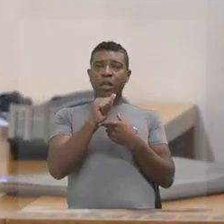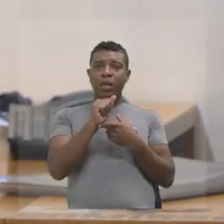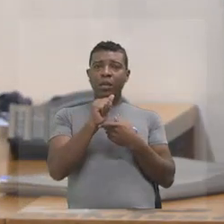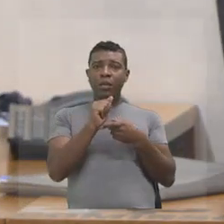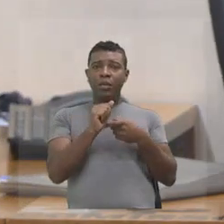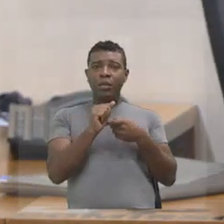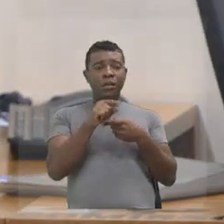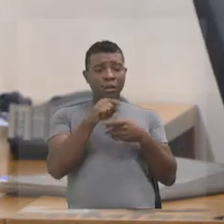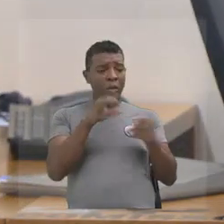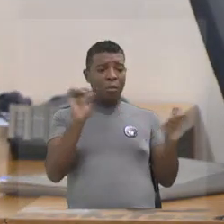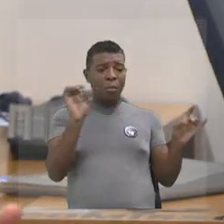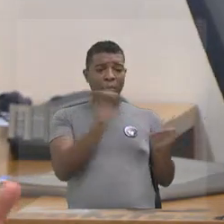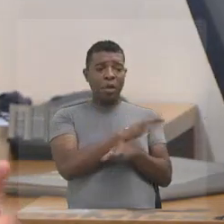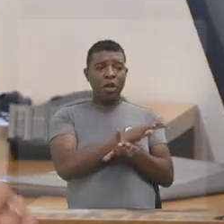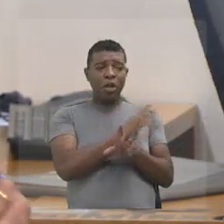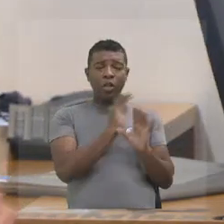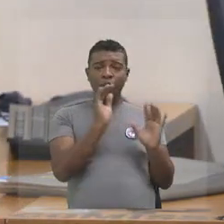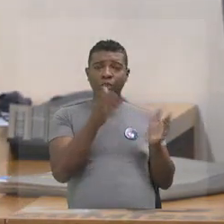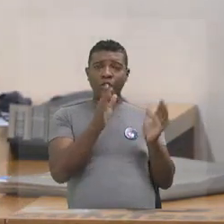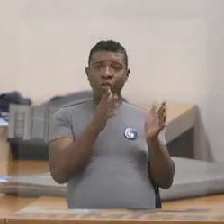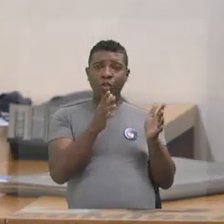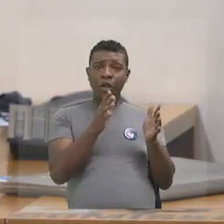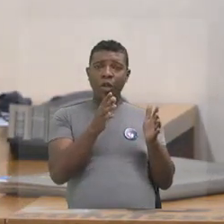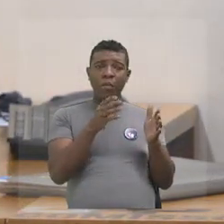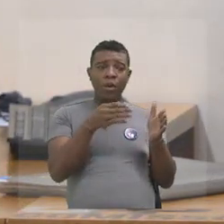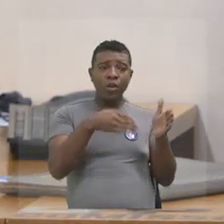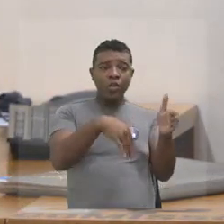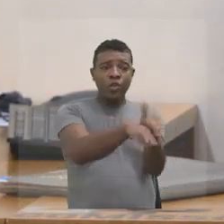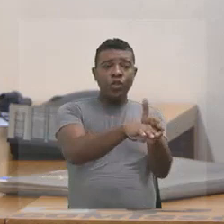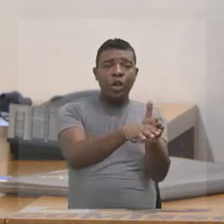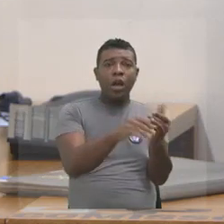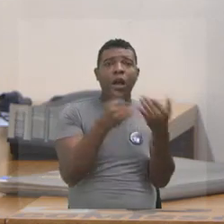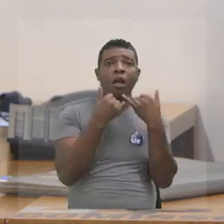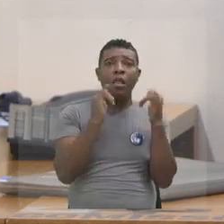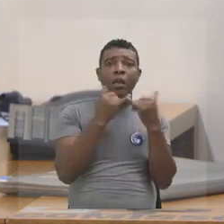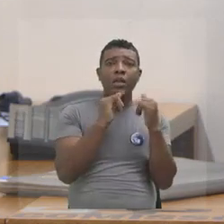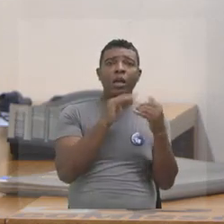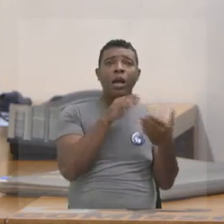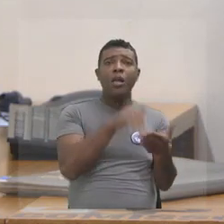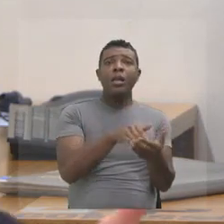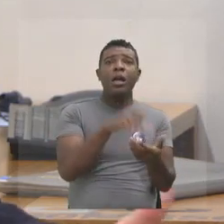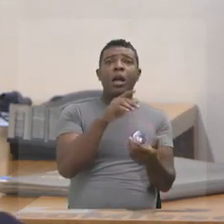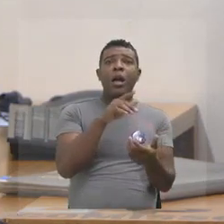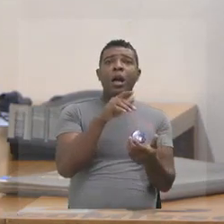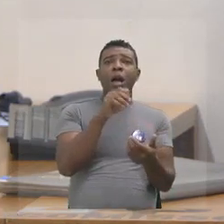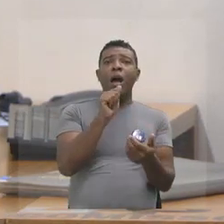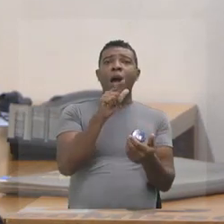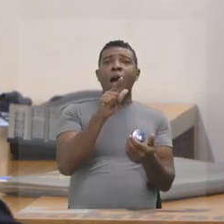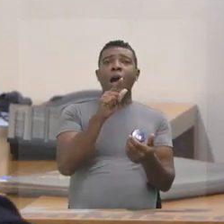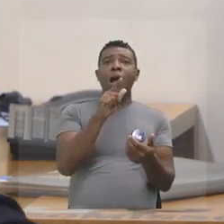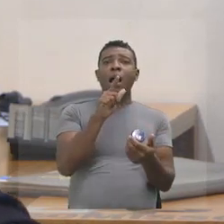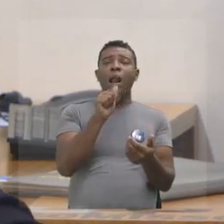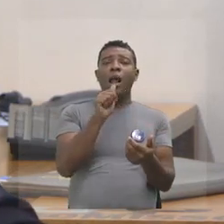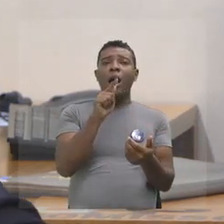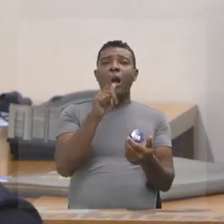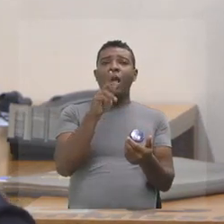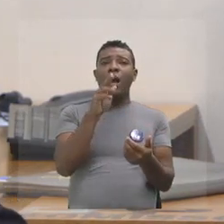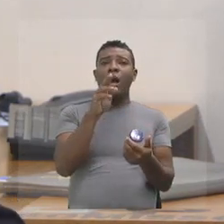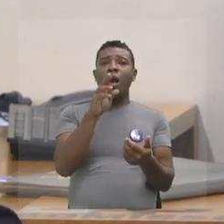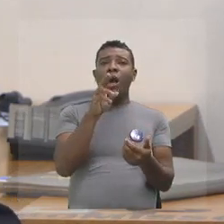prontinhas para chegar com a energia até a lagoa na Itamonte que é